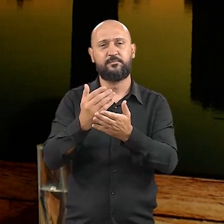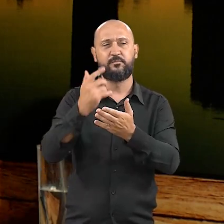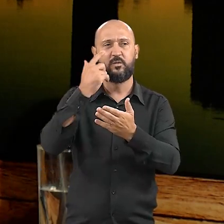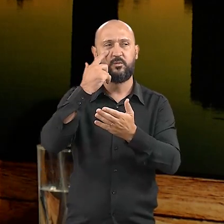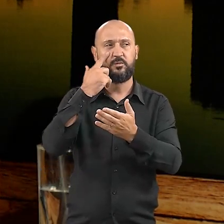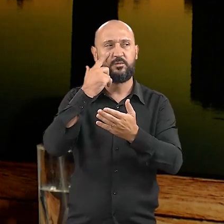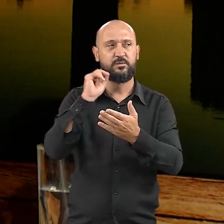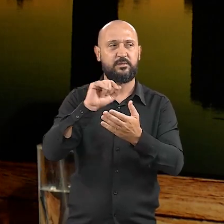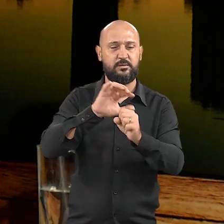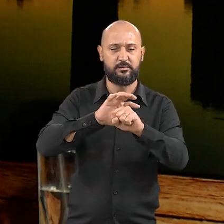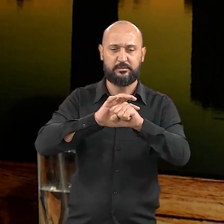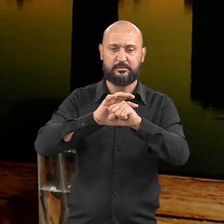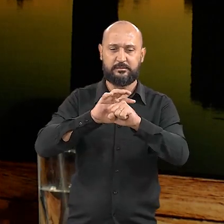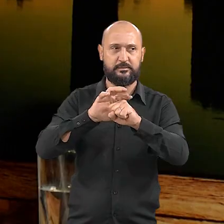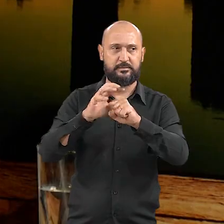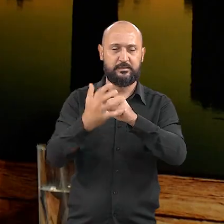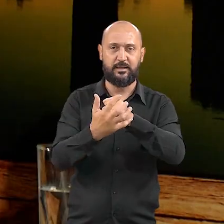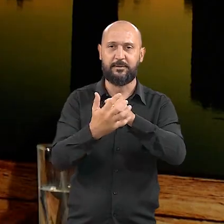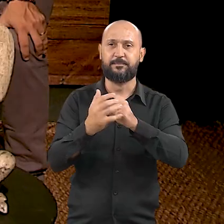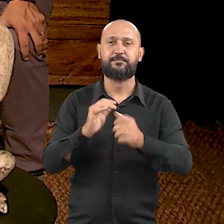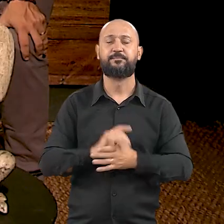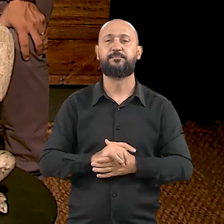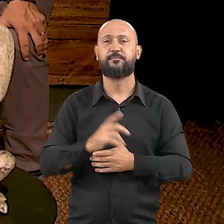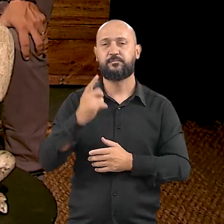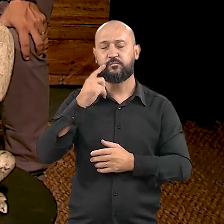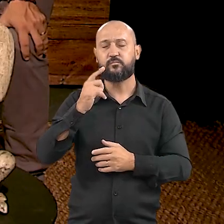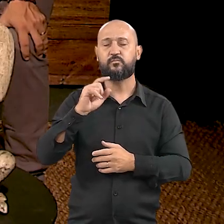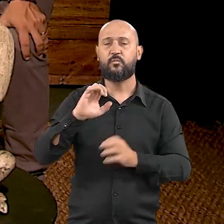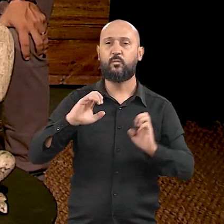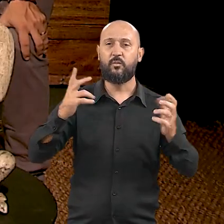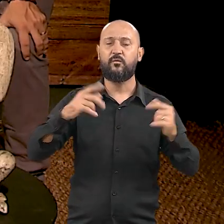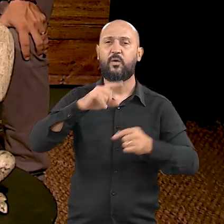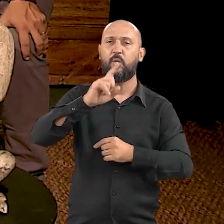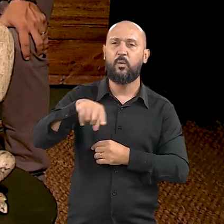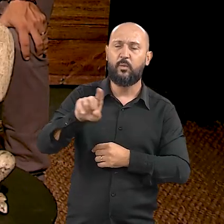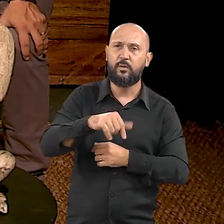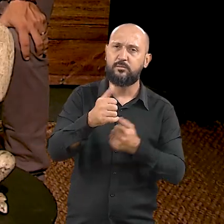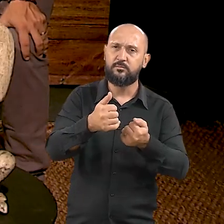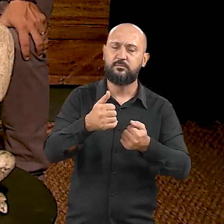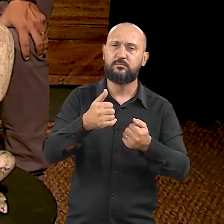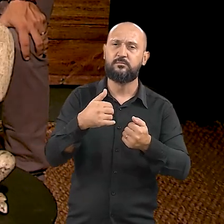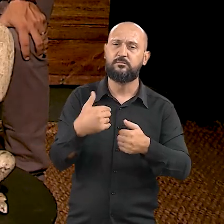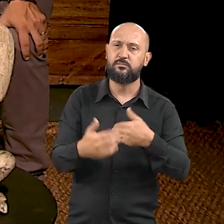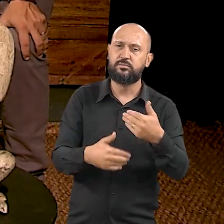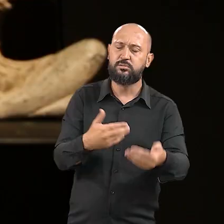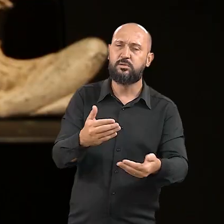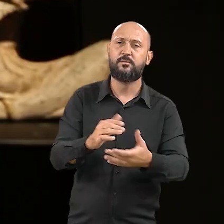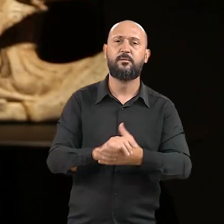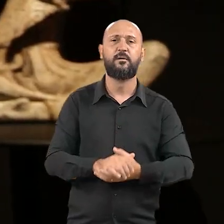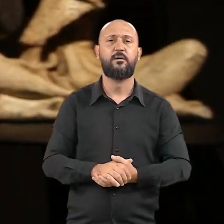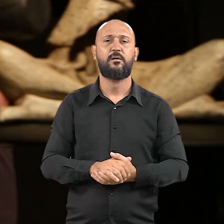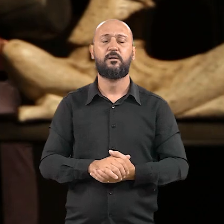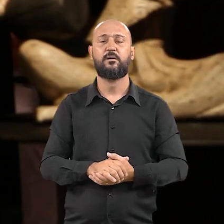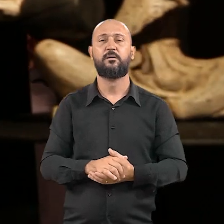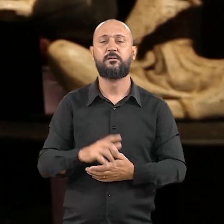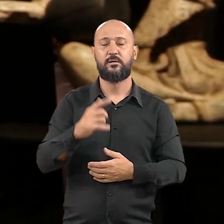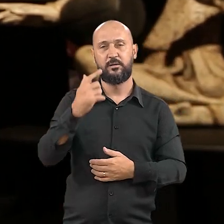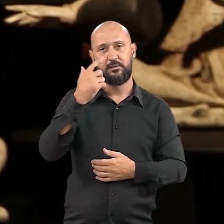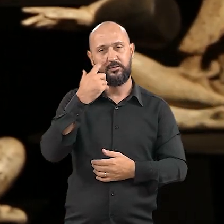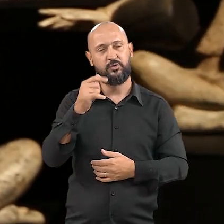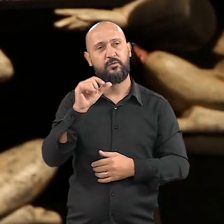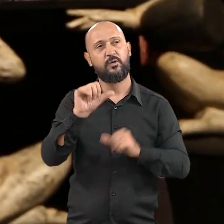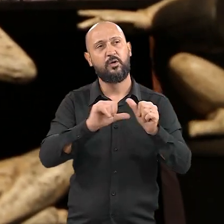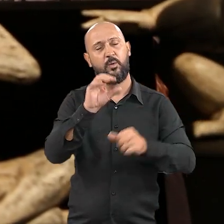da pandemia, e aí foi cancelado o evento e tal, estava na pandemia. E a gente teve que